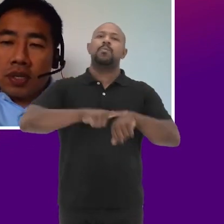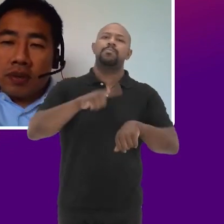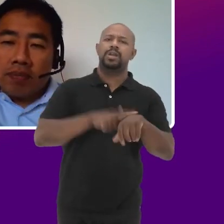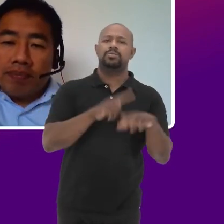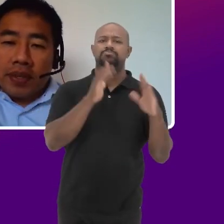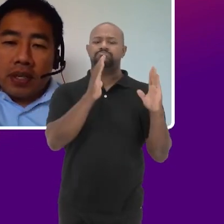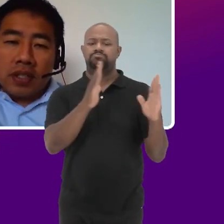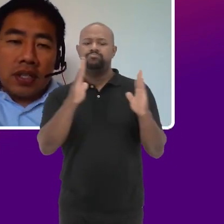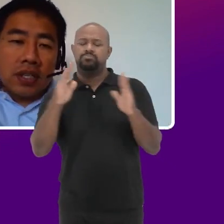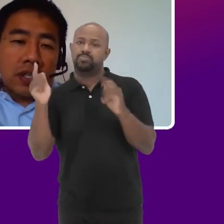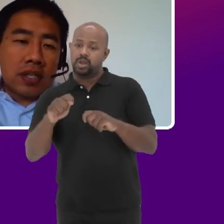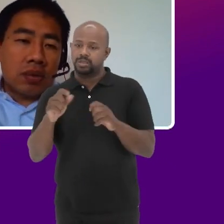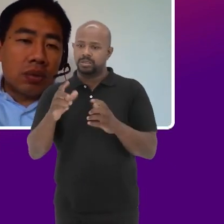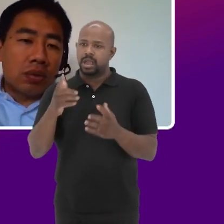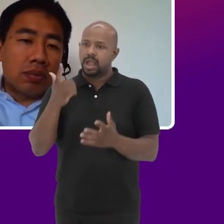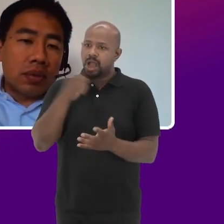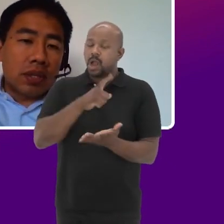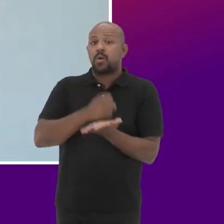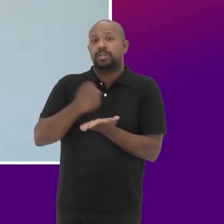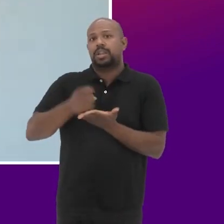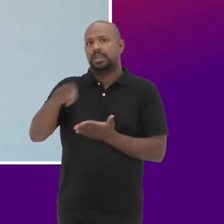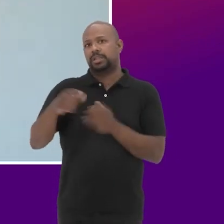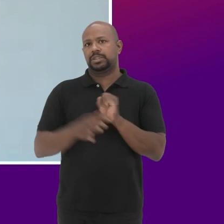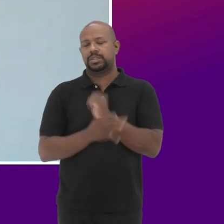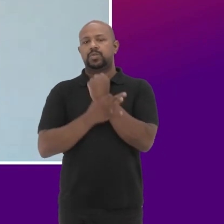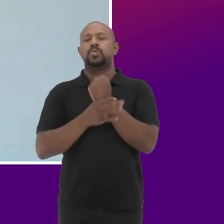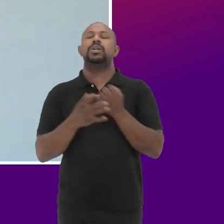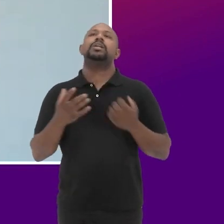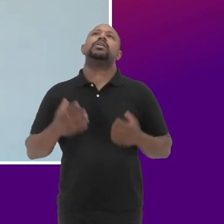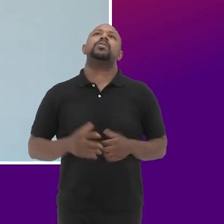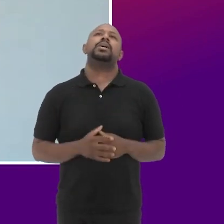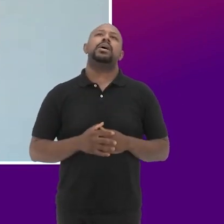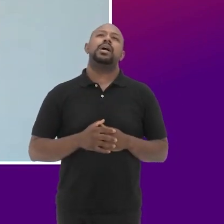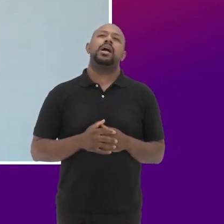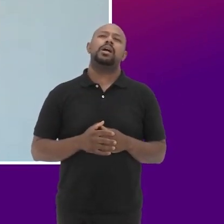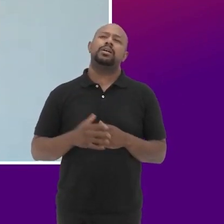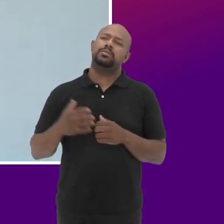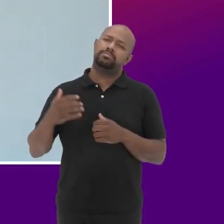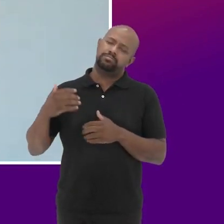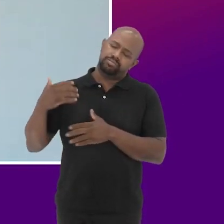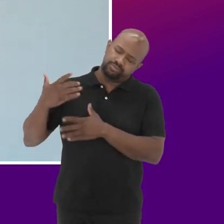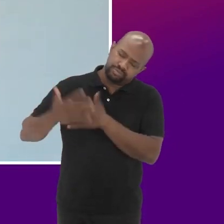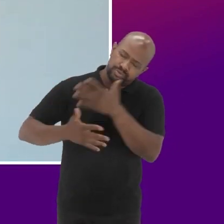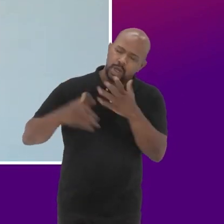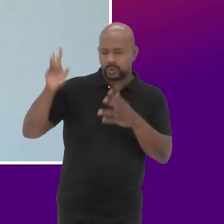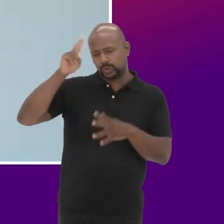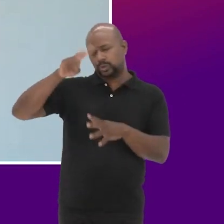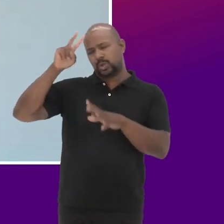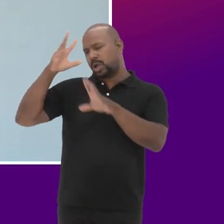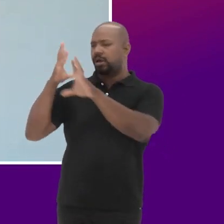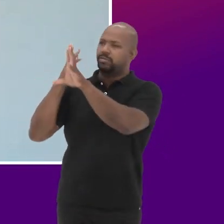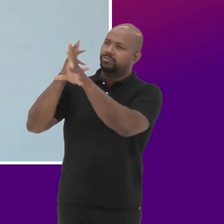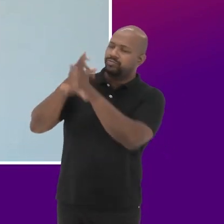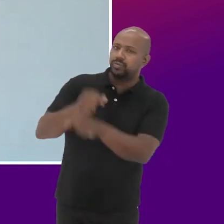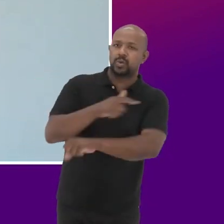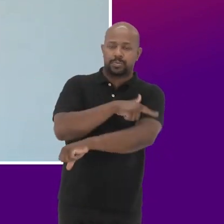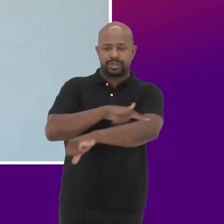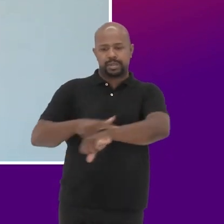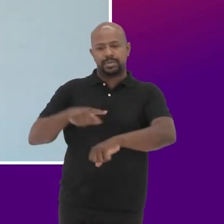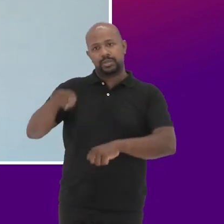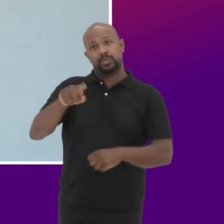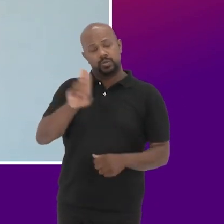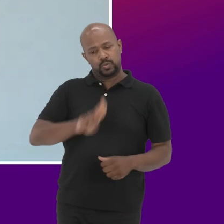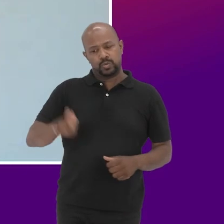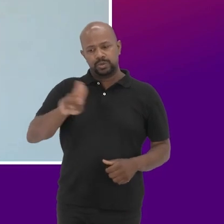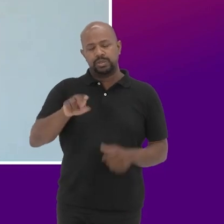que a pessoa possa adquirir esse seguro, né? Então, dado histórico de comportamento que muitas vezes a gente